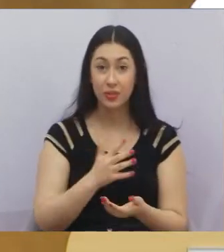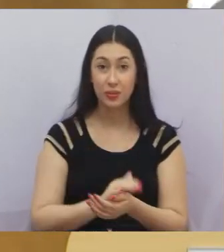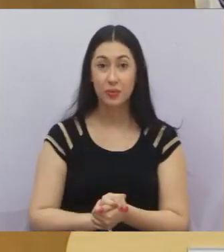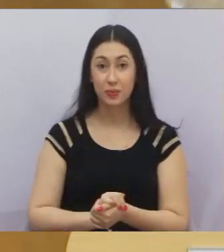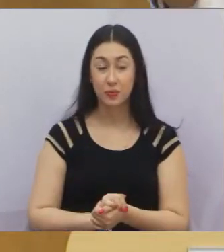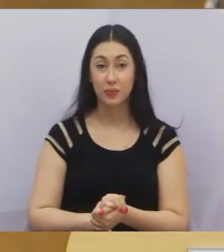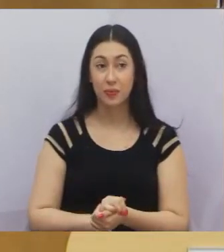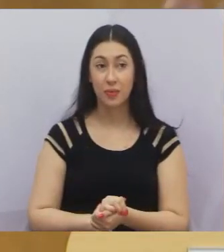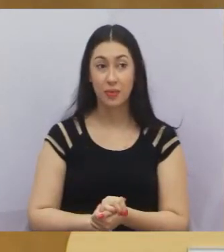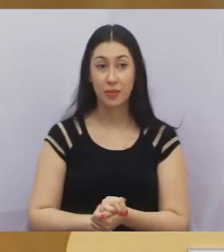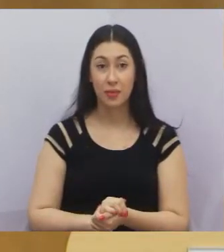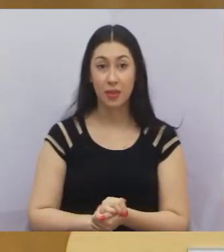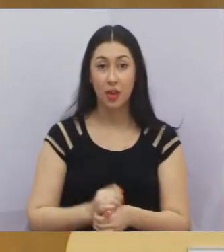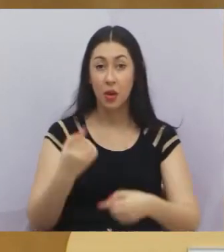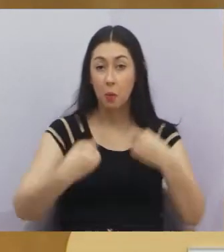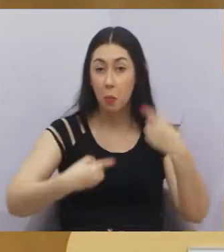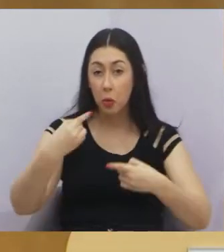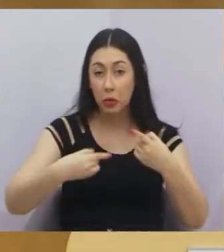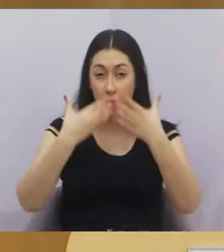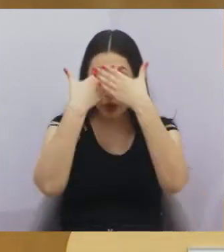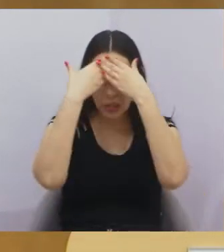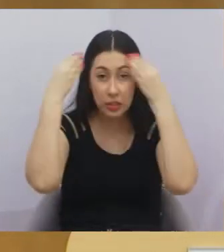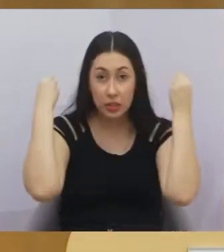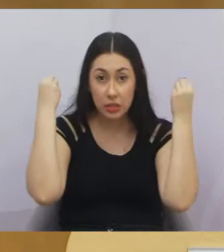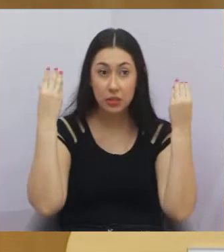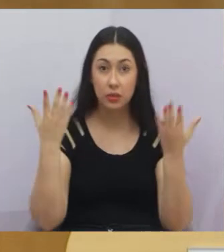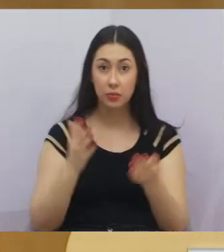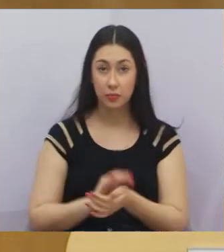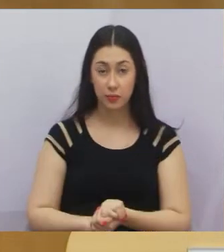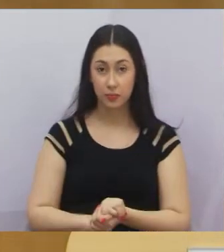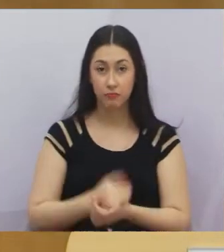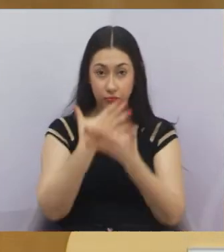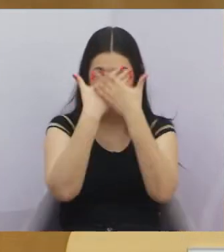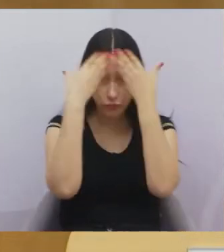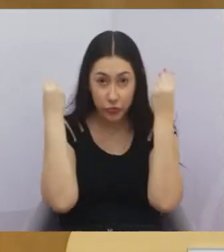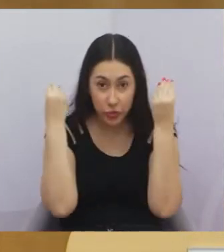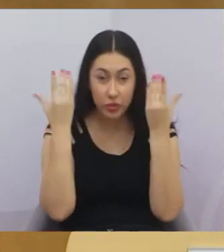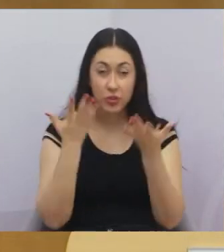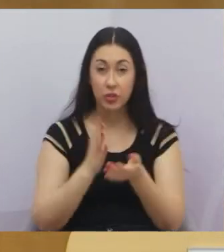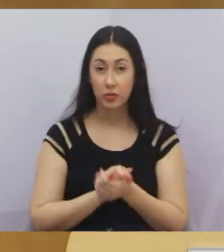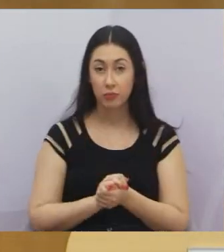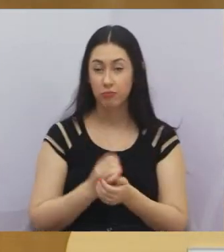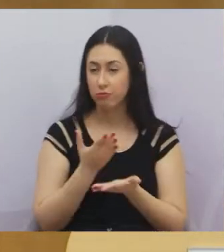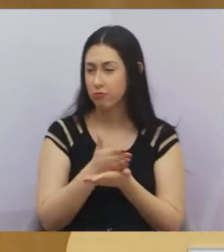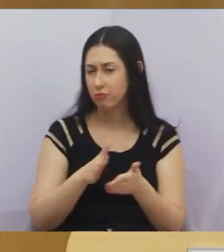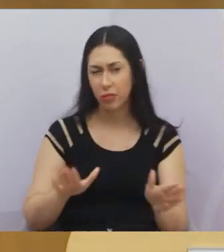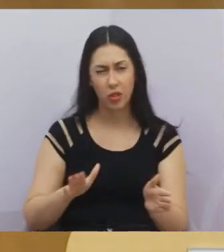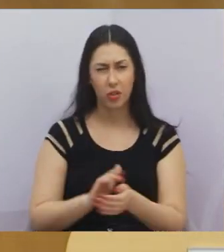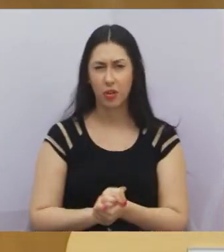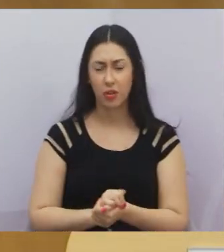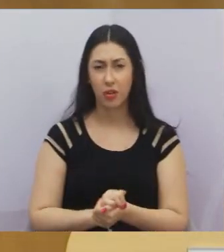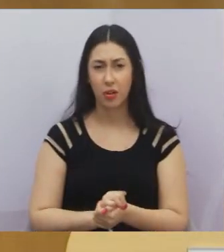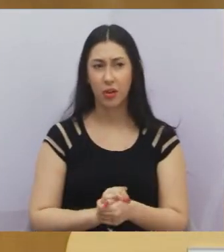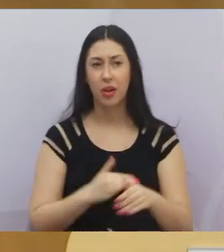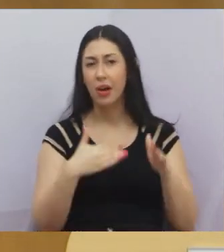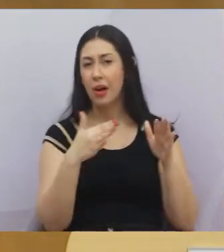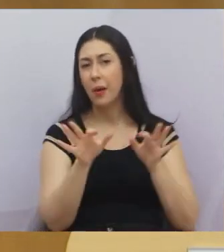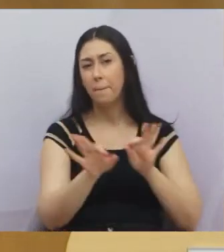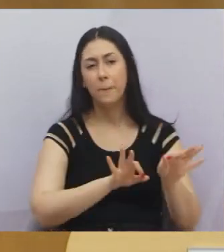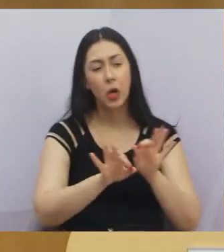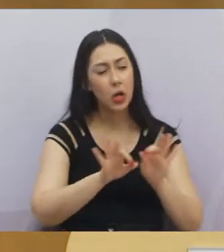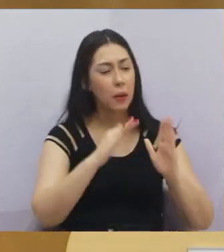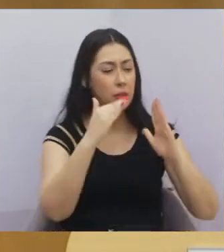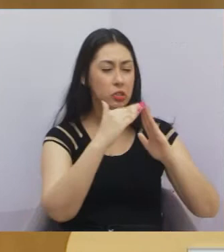se acabou, esqueceram das políticas públicas. Esqueceu das políticas públicas, acabou. Meu plano, Minha Casa, Minha Vida